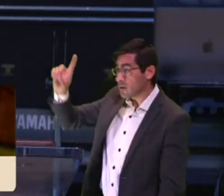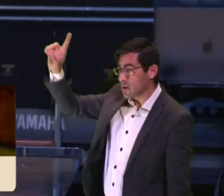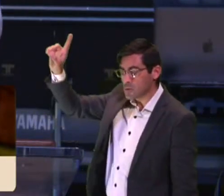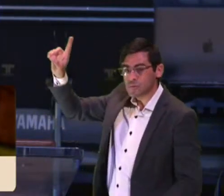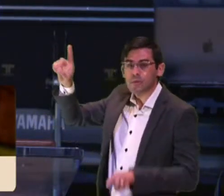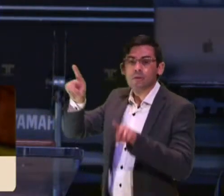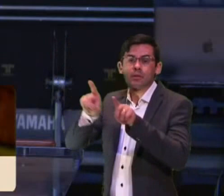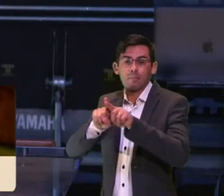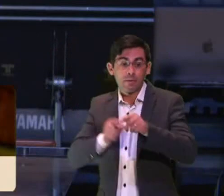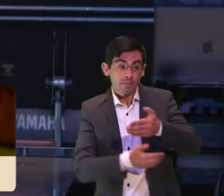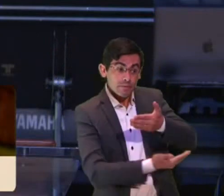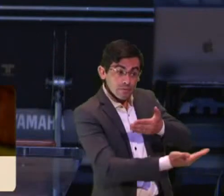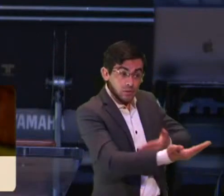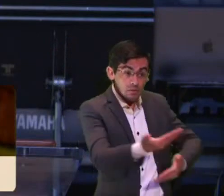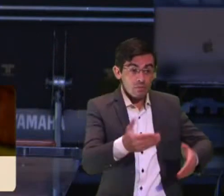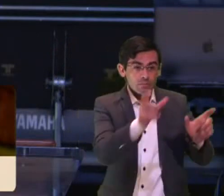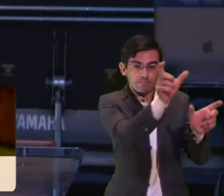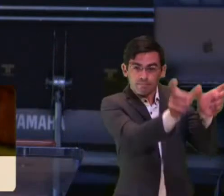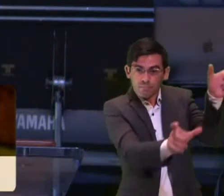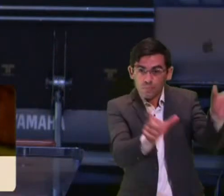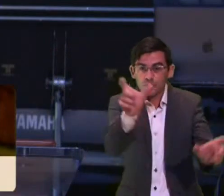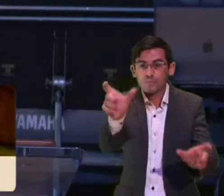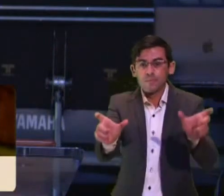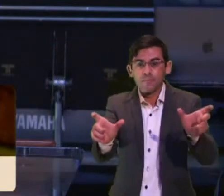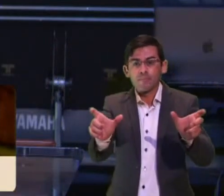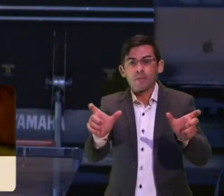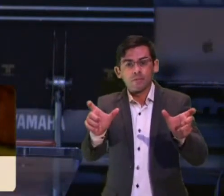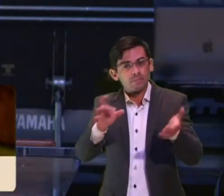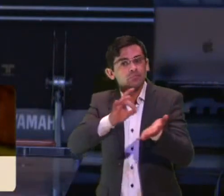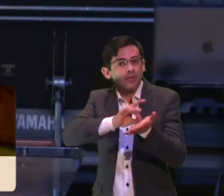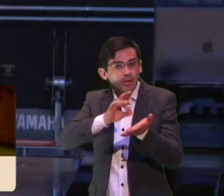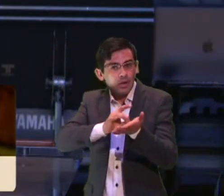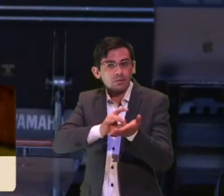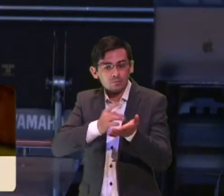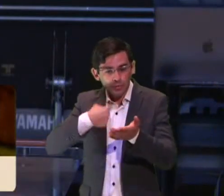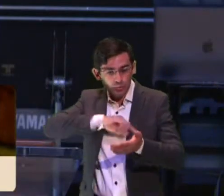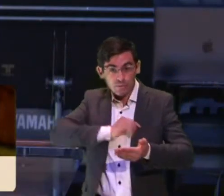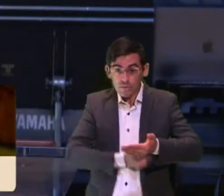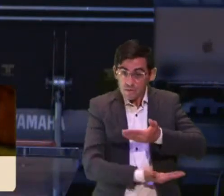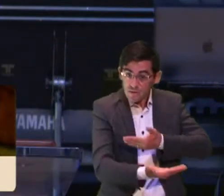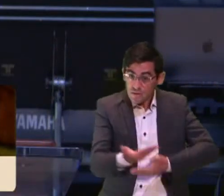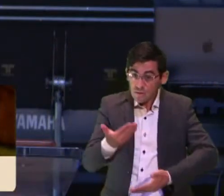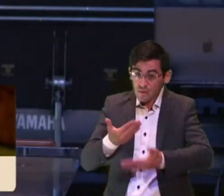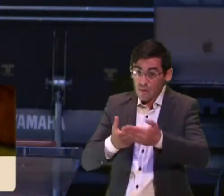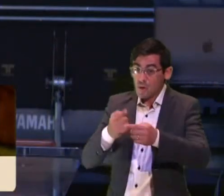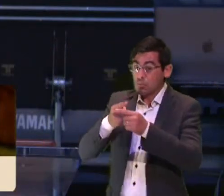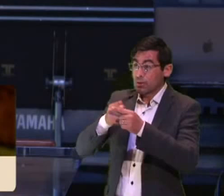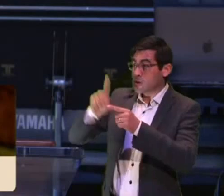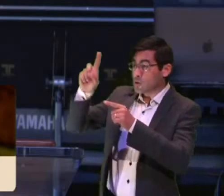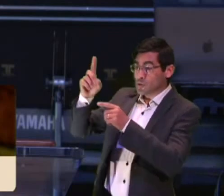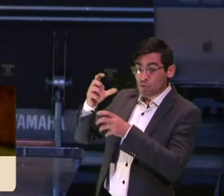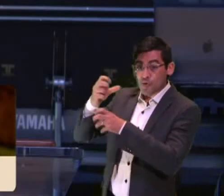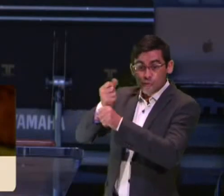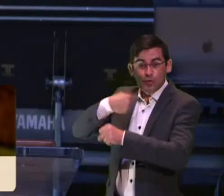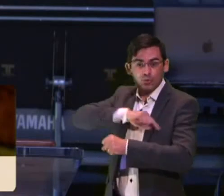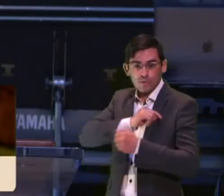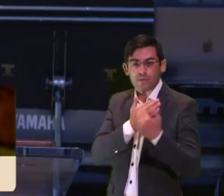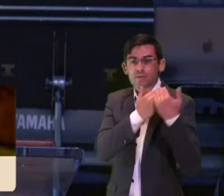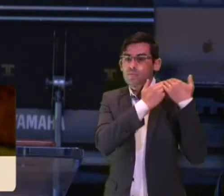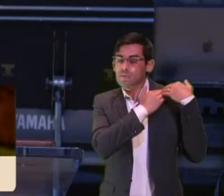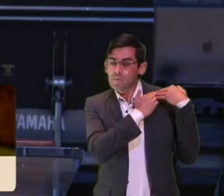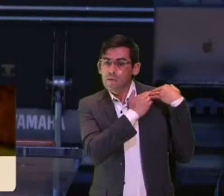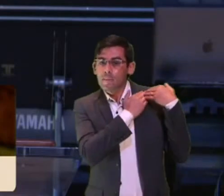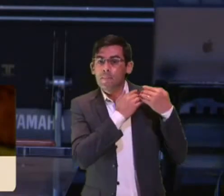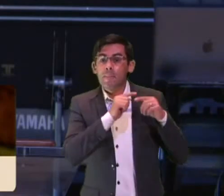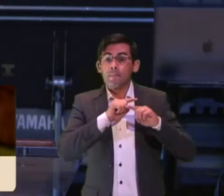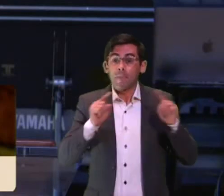as pessoas, e de alguma maneira administramos os recursos espirituais que nos são confiados. E o princípio que existe aqui